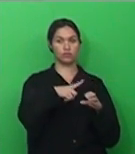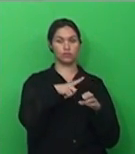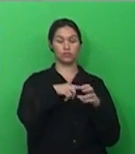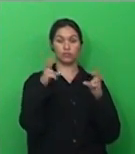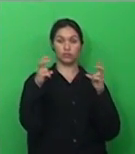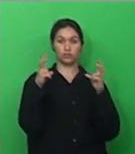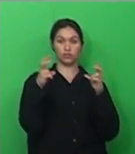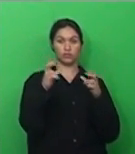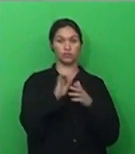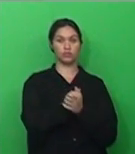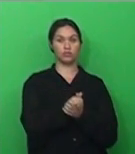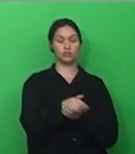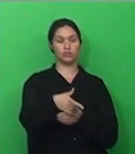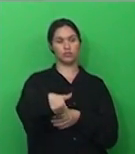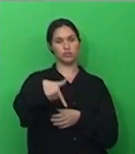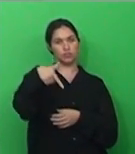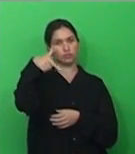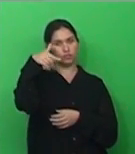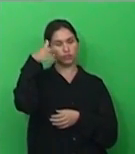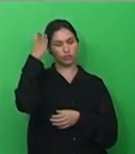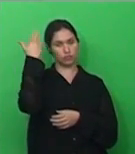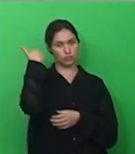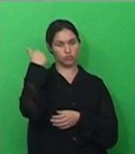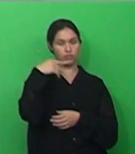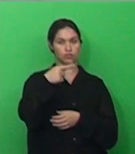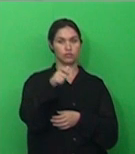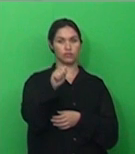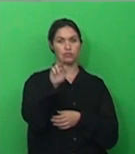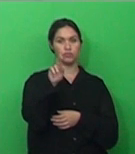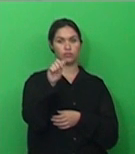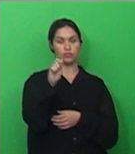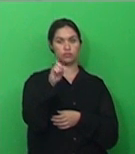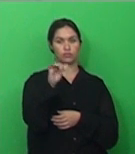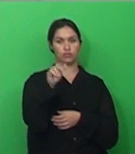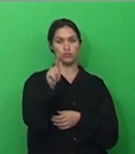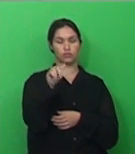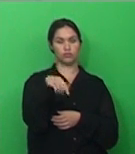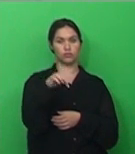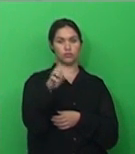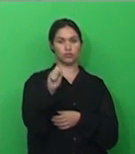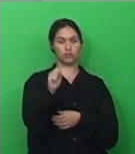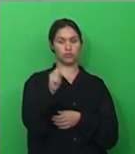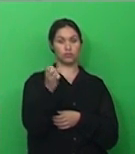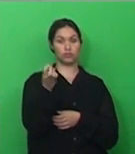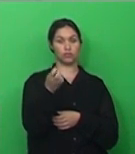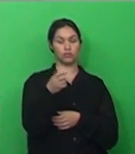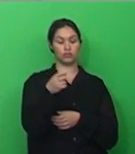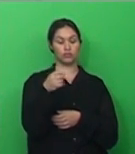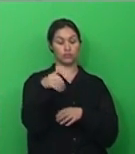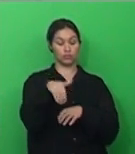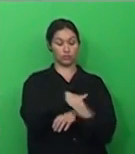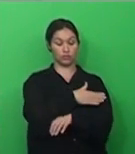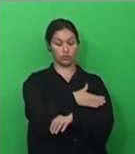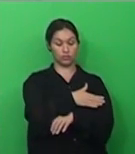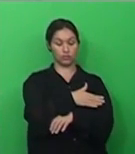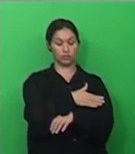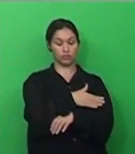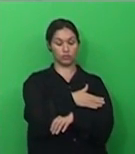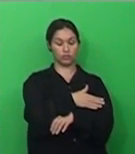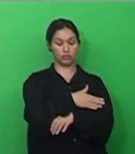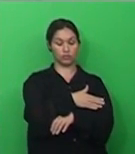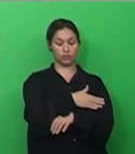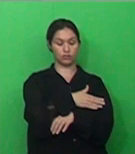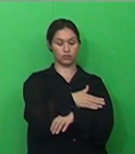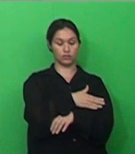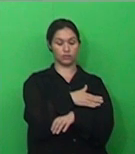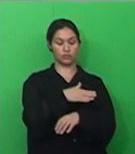que eram paradigmas. Essa é uma daquelas três ruas, vereador Toninho, que, depois que cortaram a base do U, viraram duplas, ruas